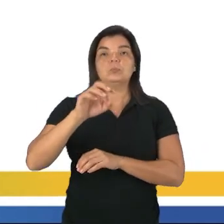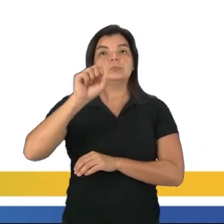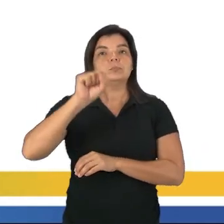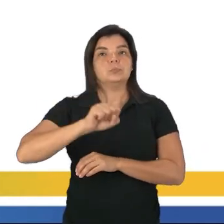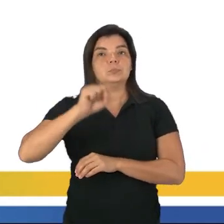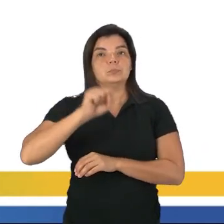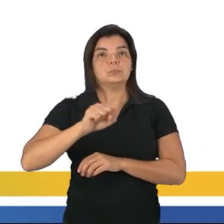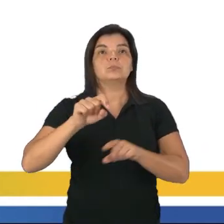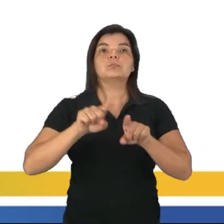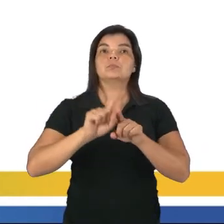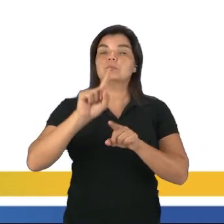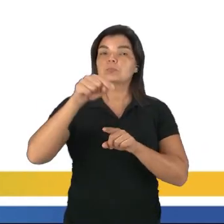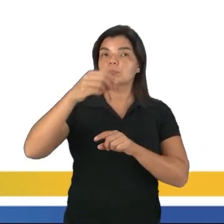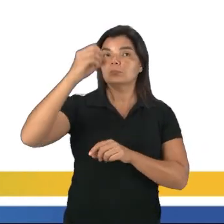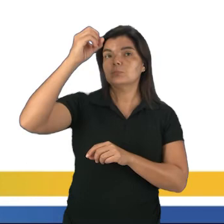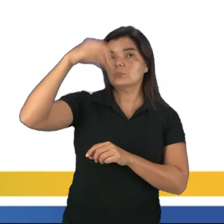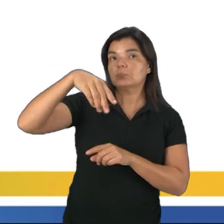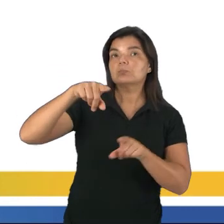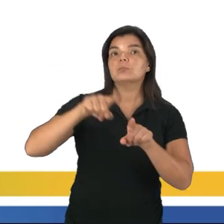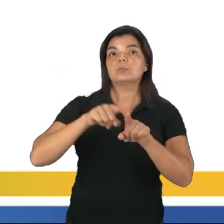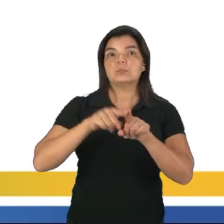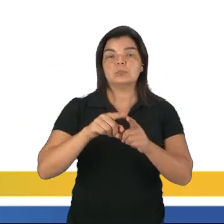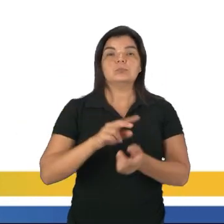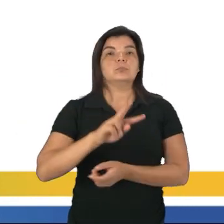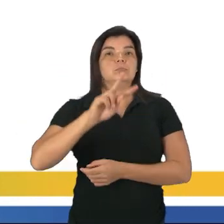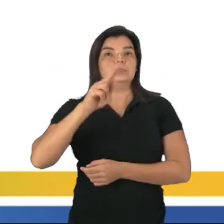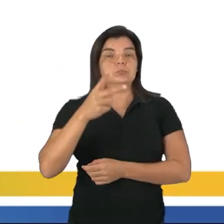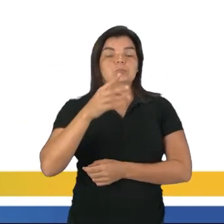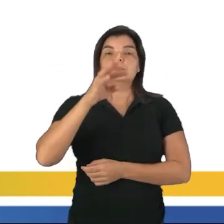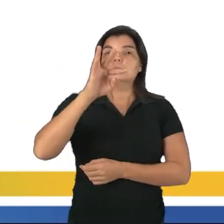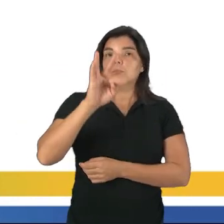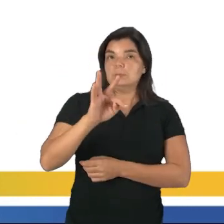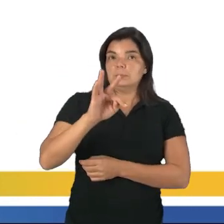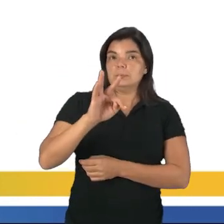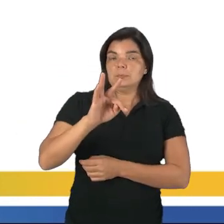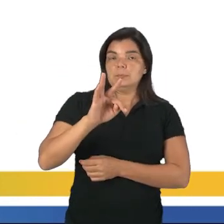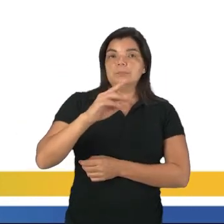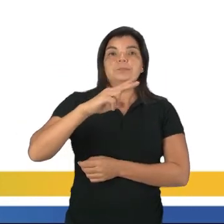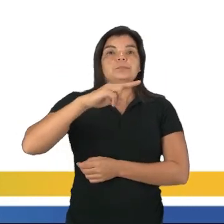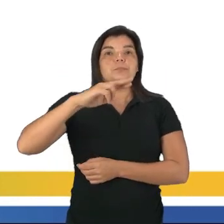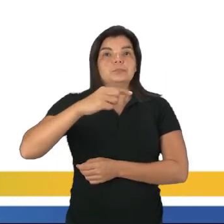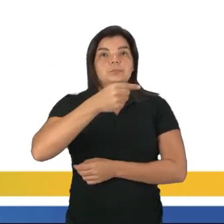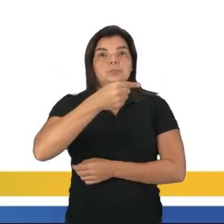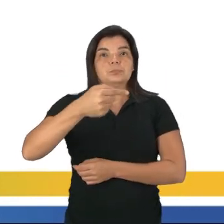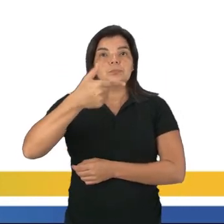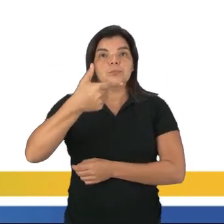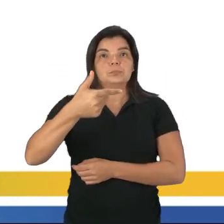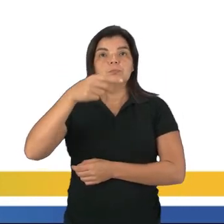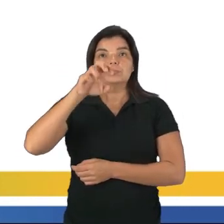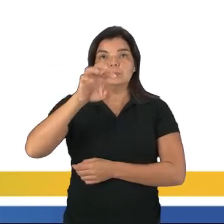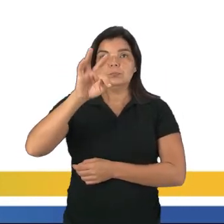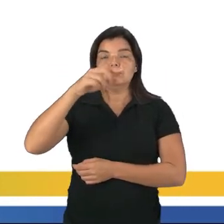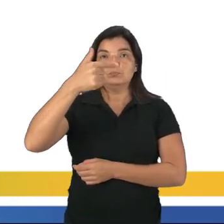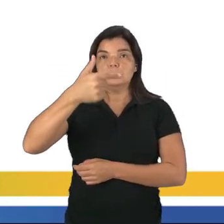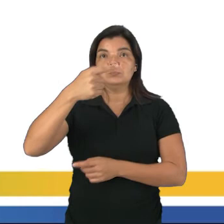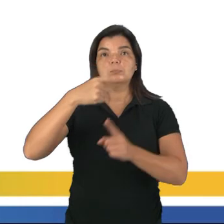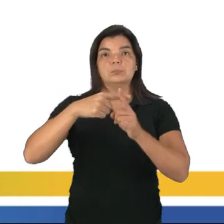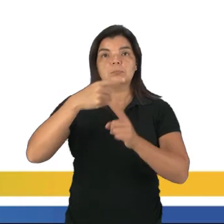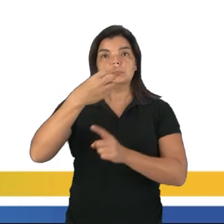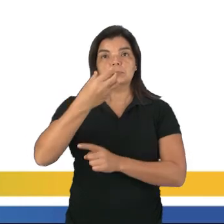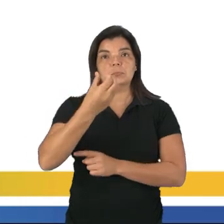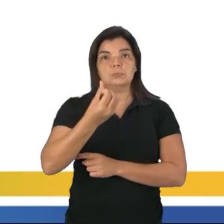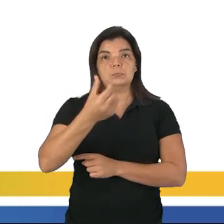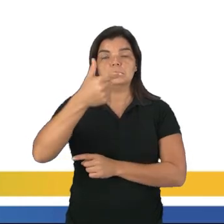t segundos após o lançamento, é dada pela expressão h de t é igual a menos 25t²